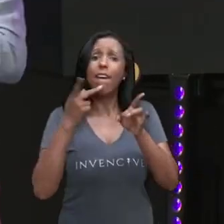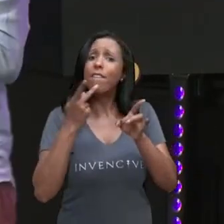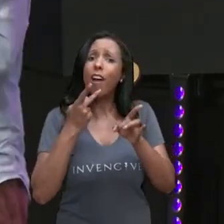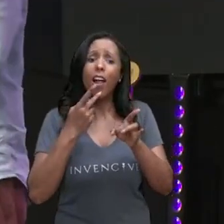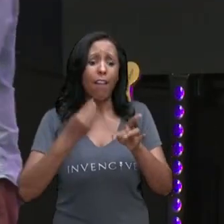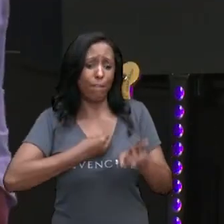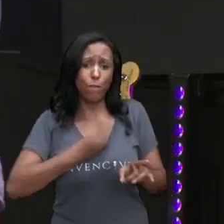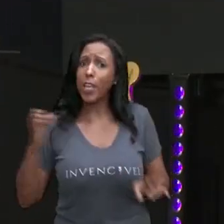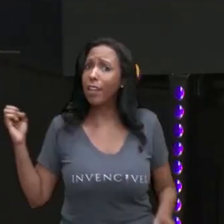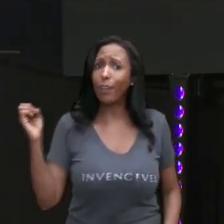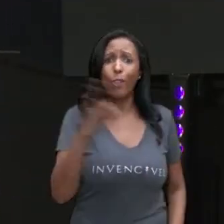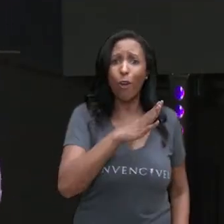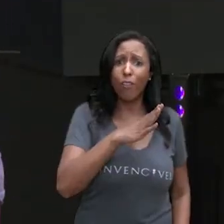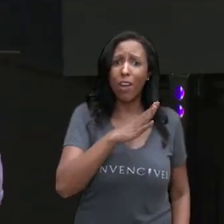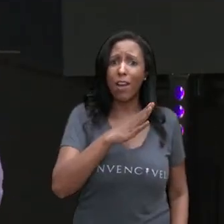Bíblia diz.